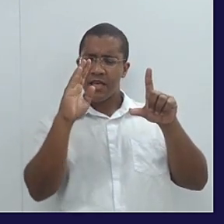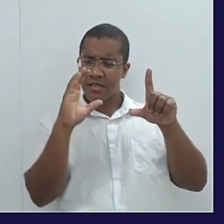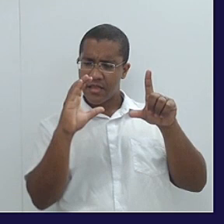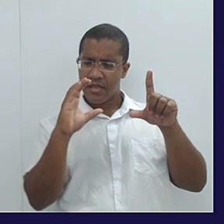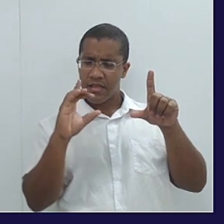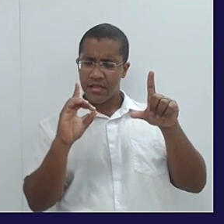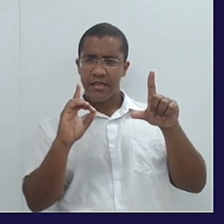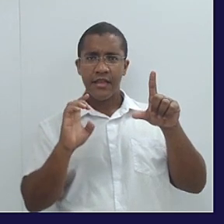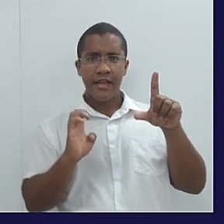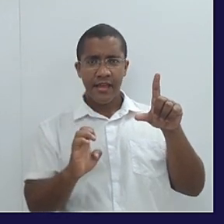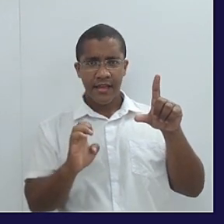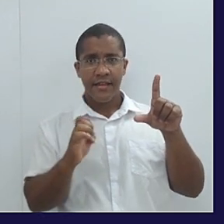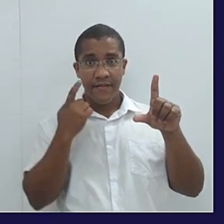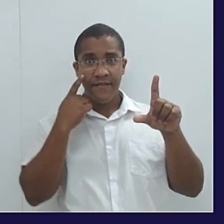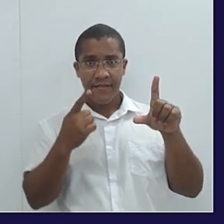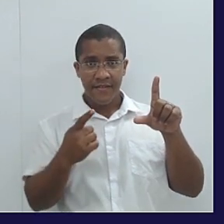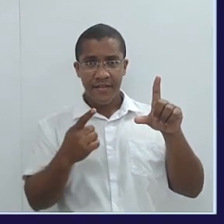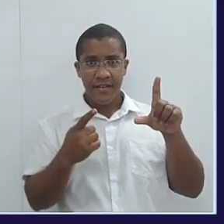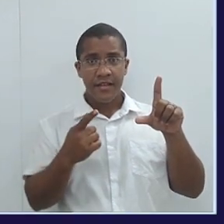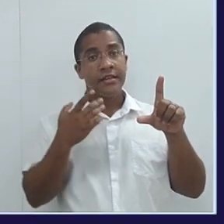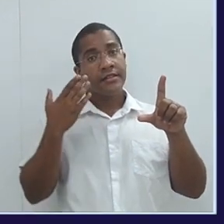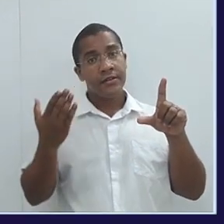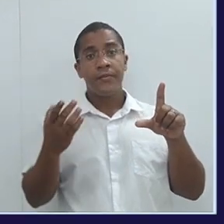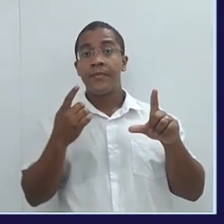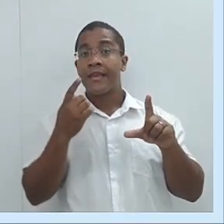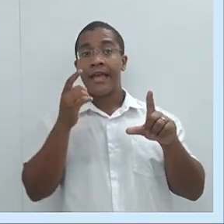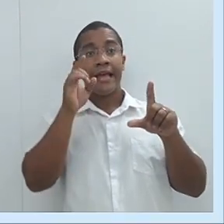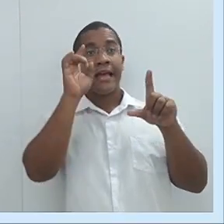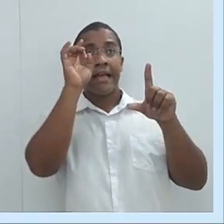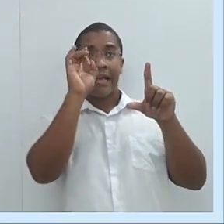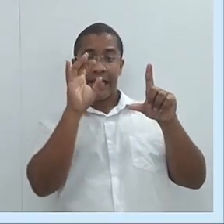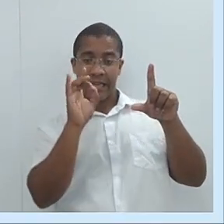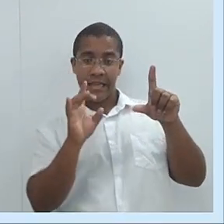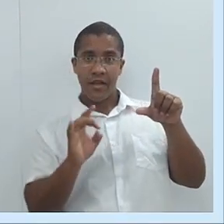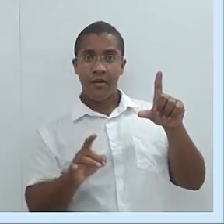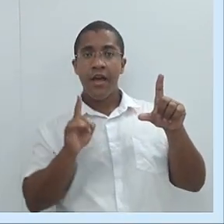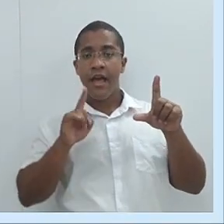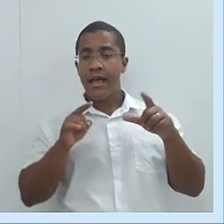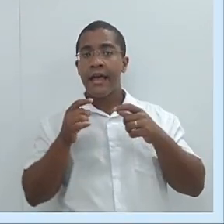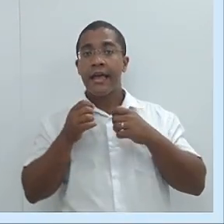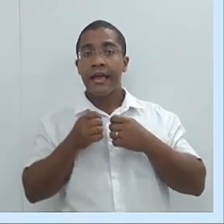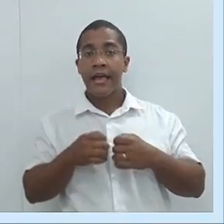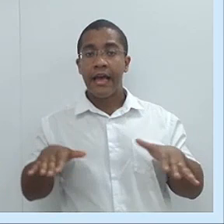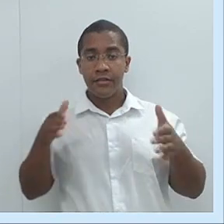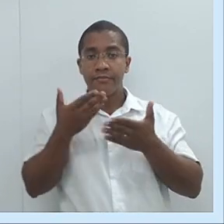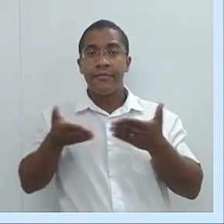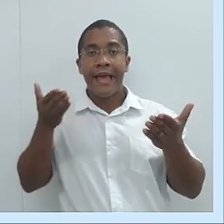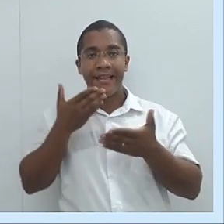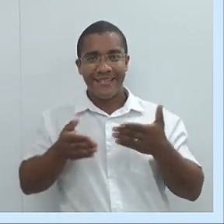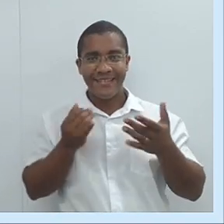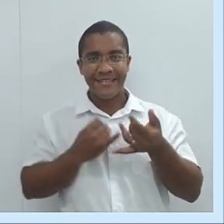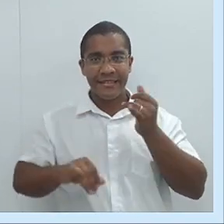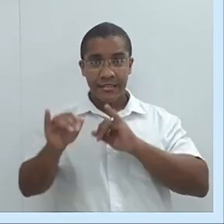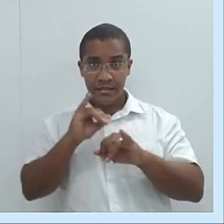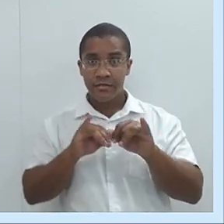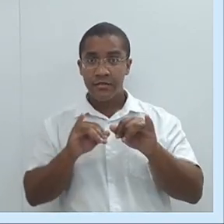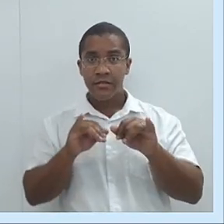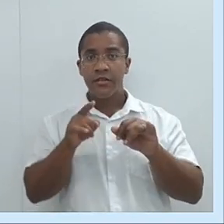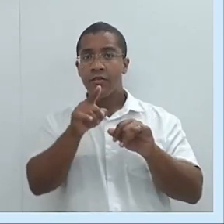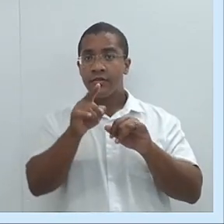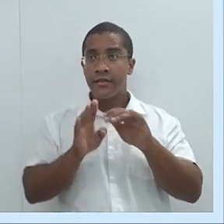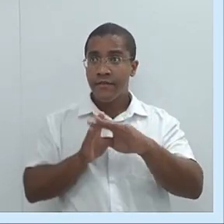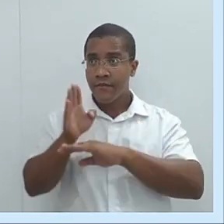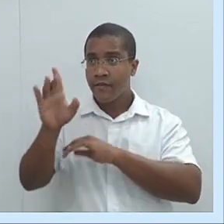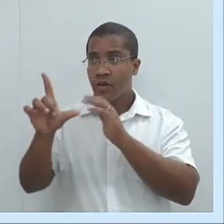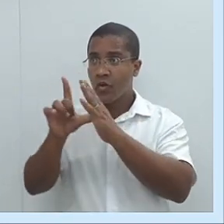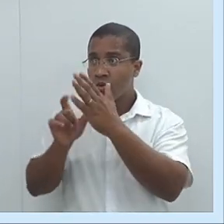C, nível D, nível E, né? Então, cada nível vai ter um consumo de energia. Então, toda vez que quando você